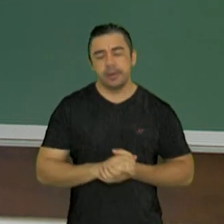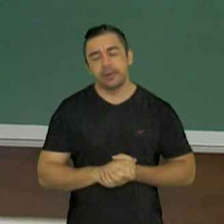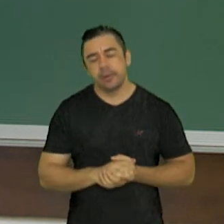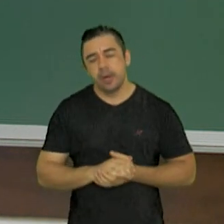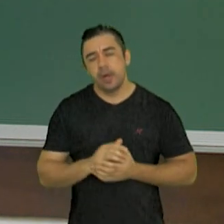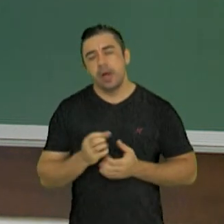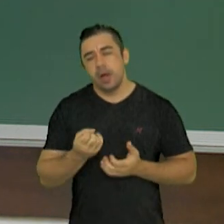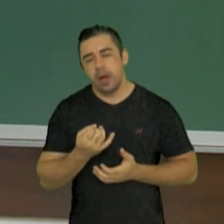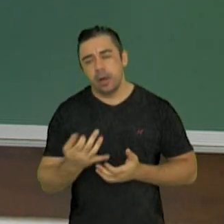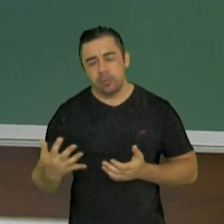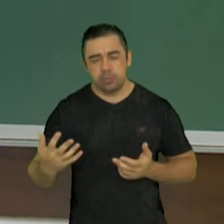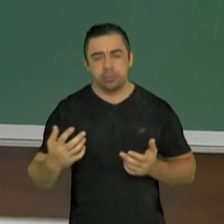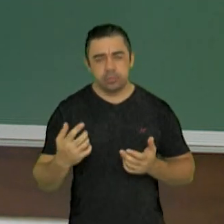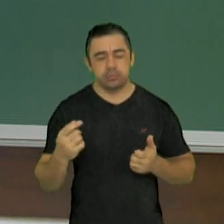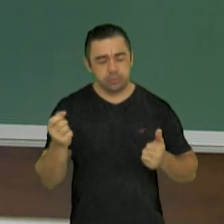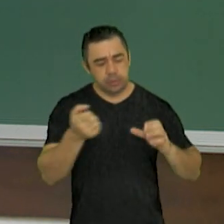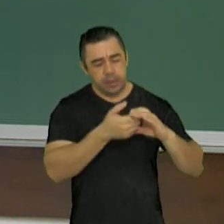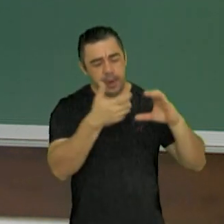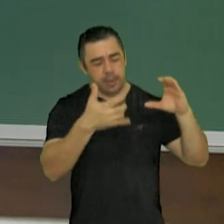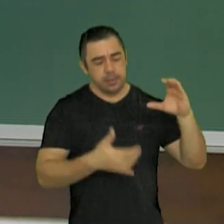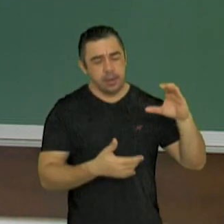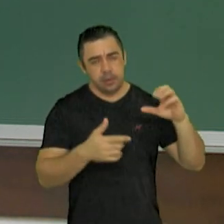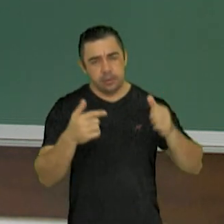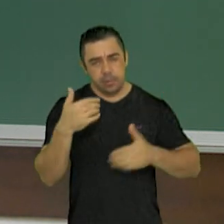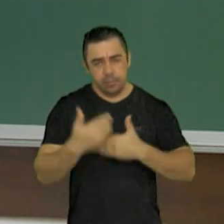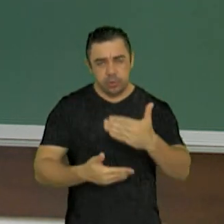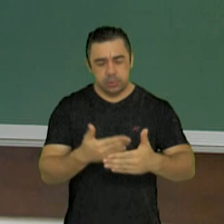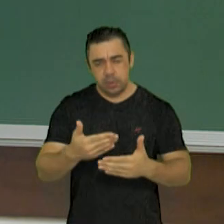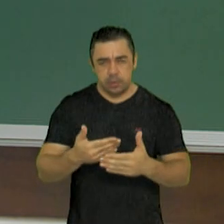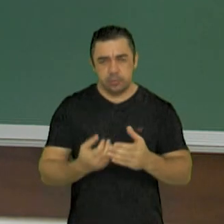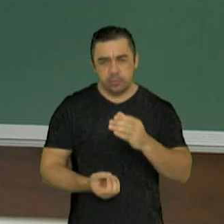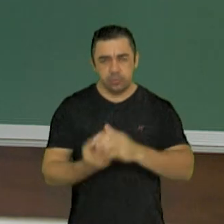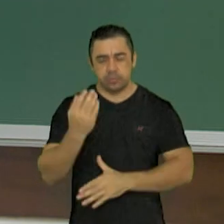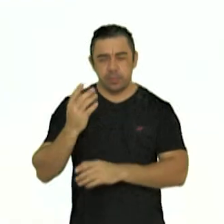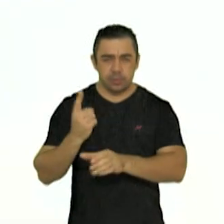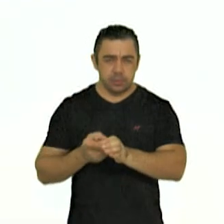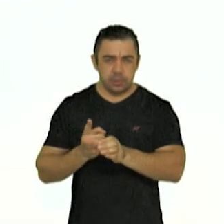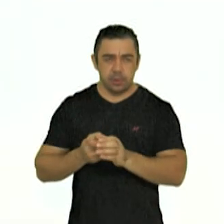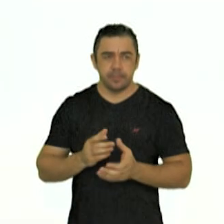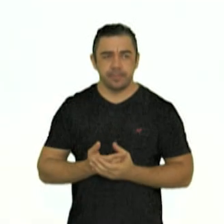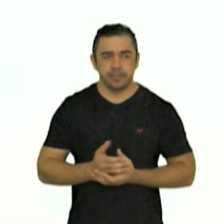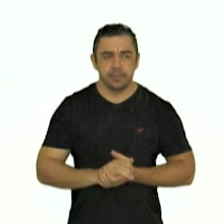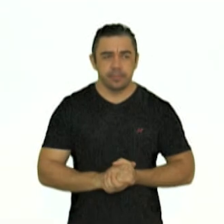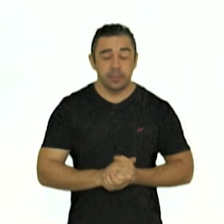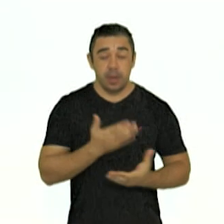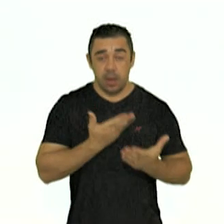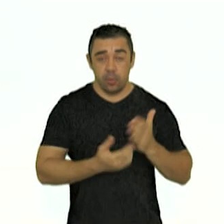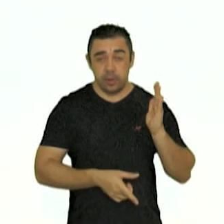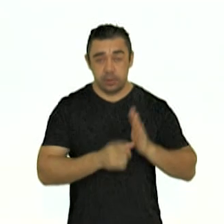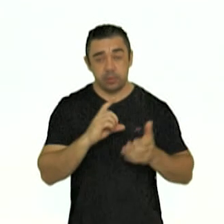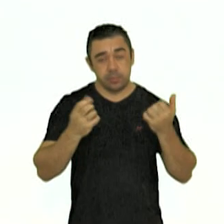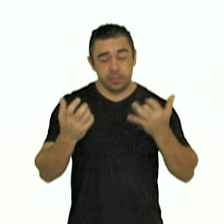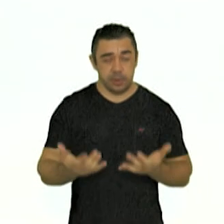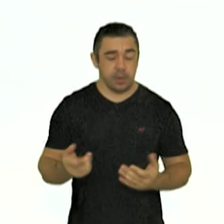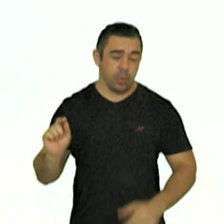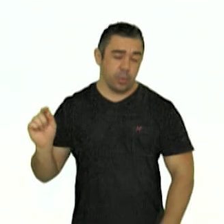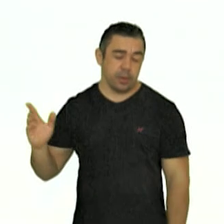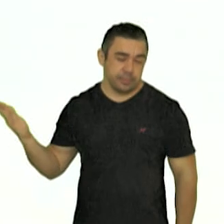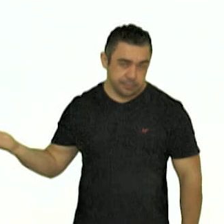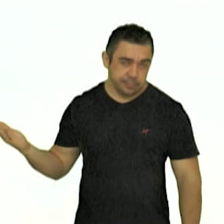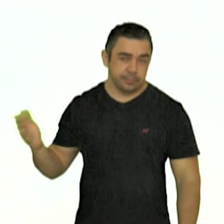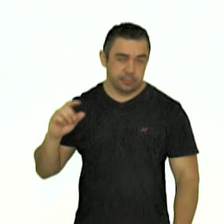aspectos desse processo de urbanização. Na aula anterior, já falei, a retomada foi sobre